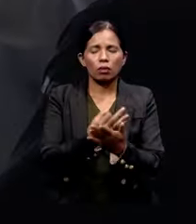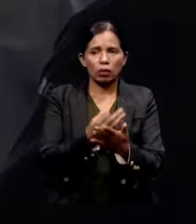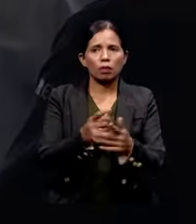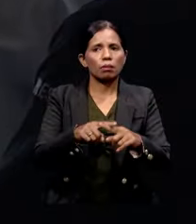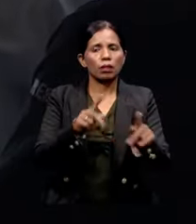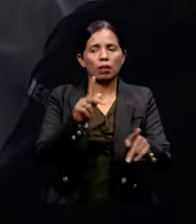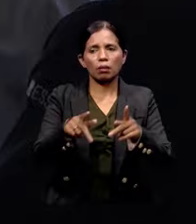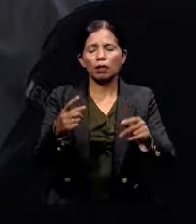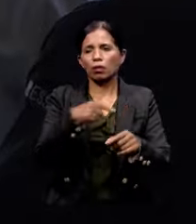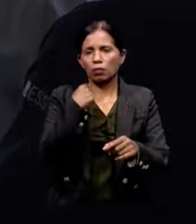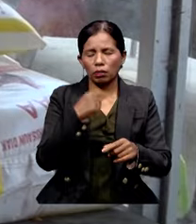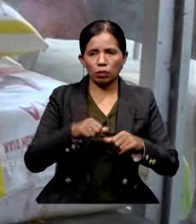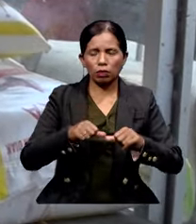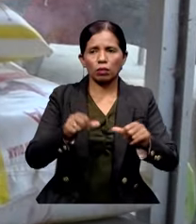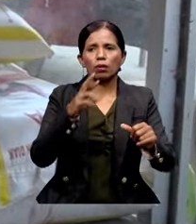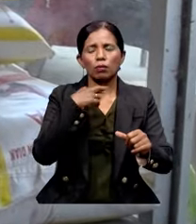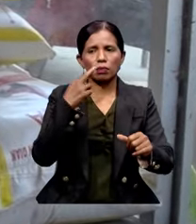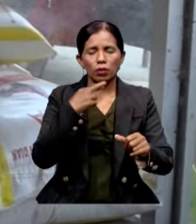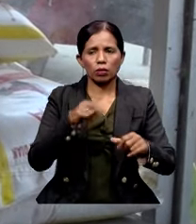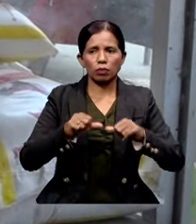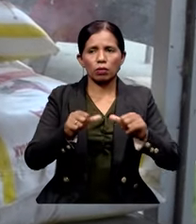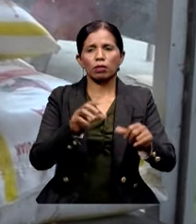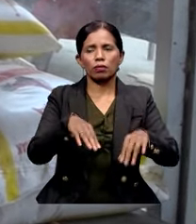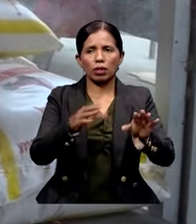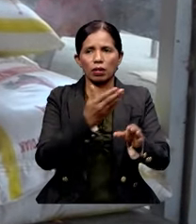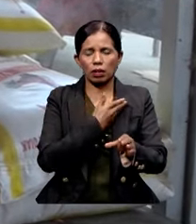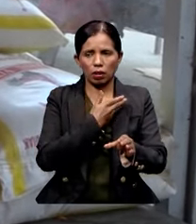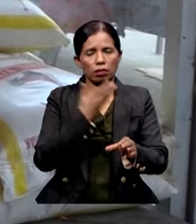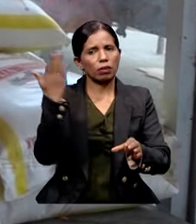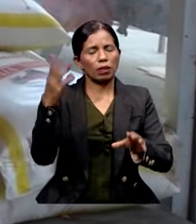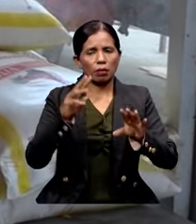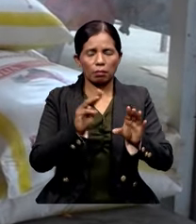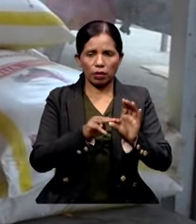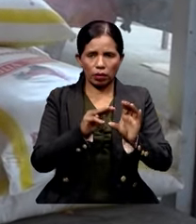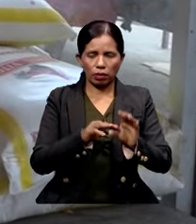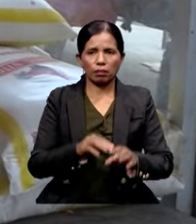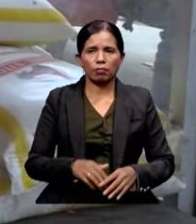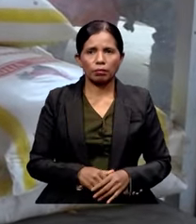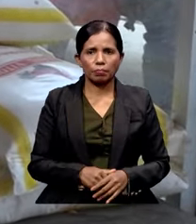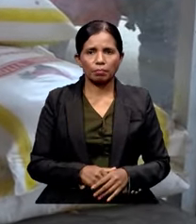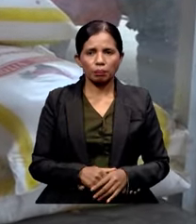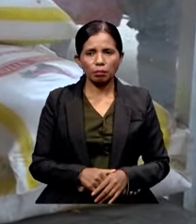comunidade continua a lamentar o falling force, mas continua as e a mercado. Romualdo Neves, Rafael dos Reis, ZMN.